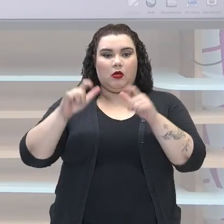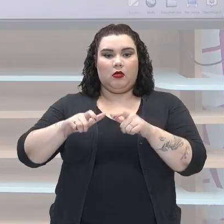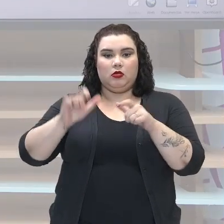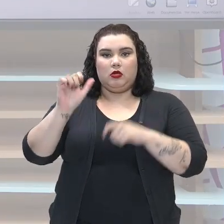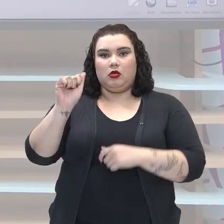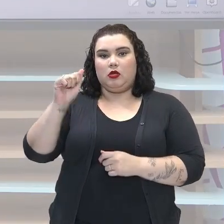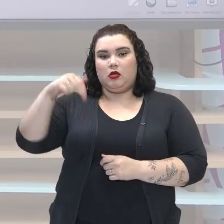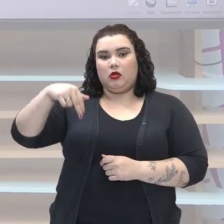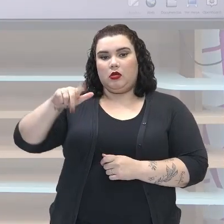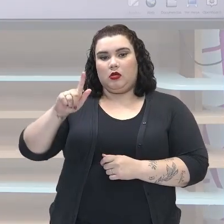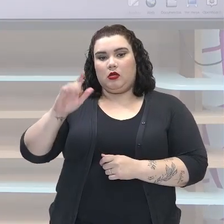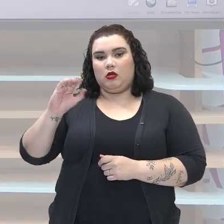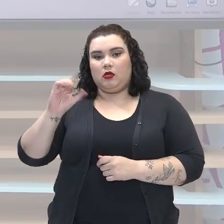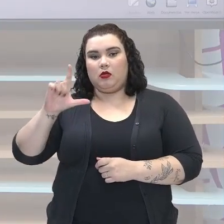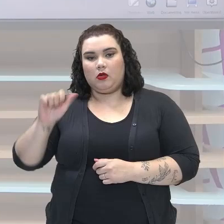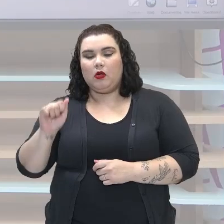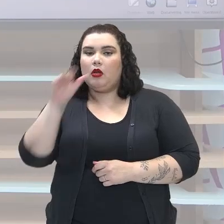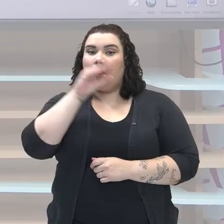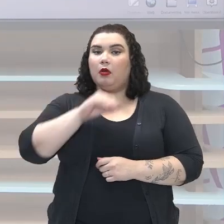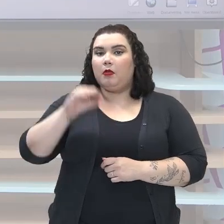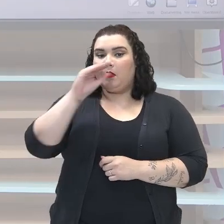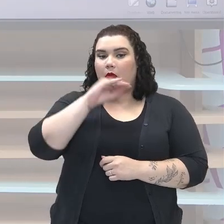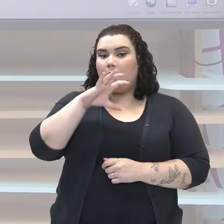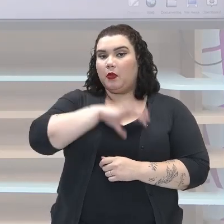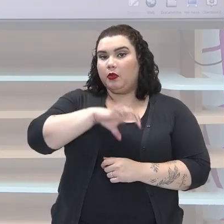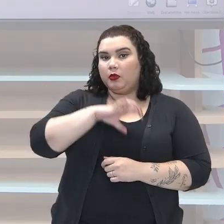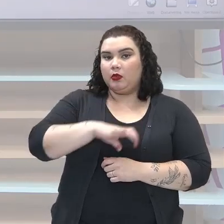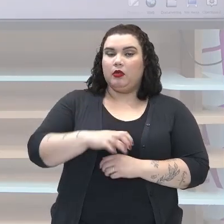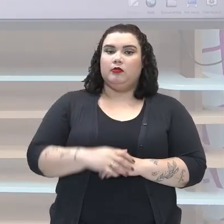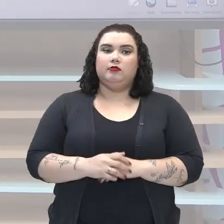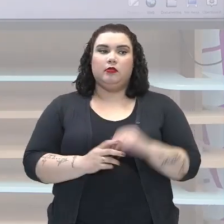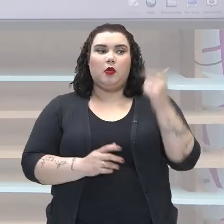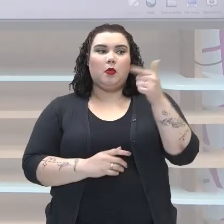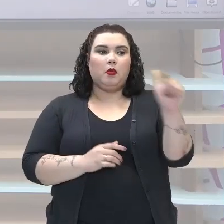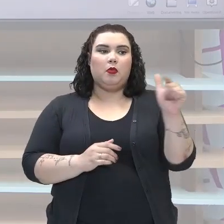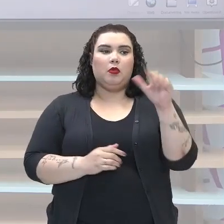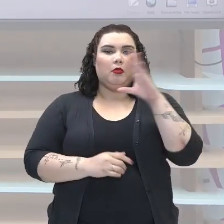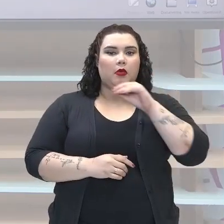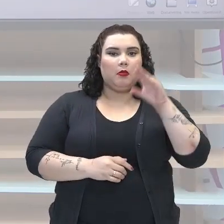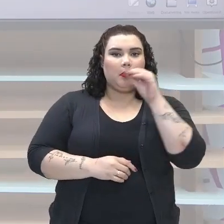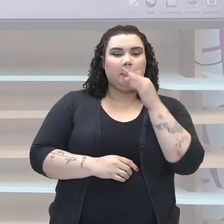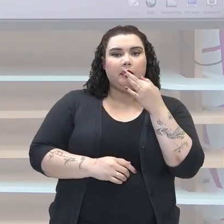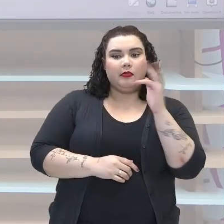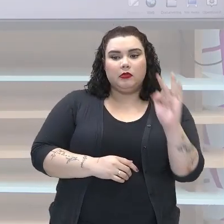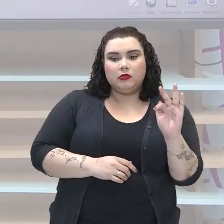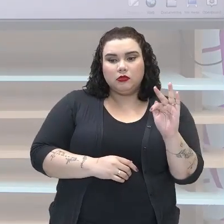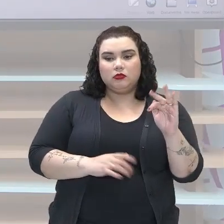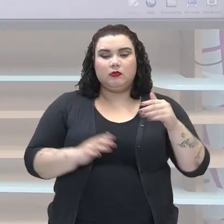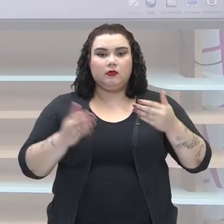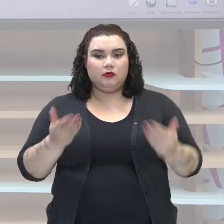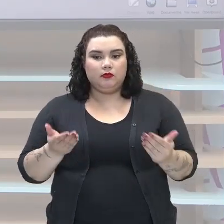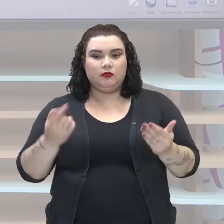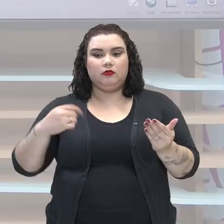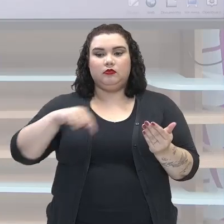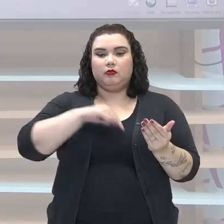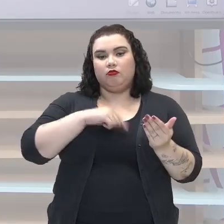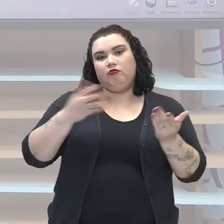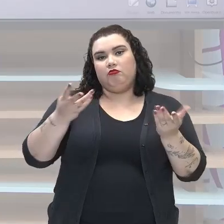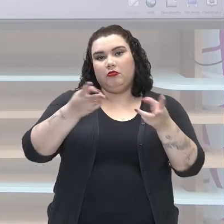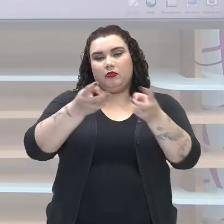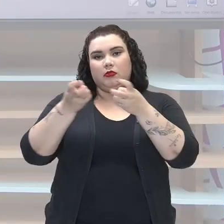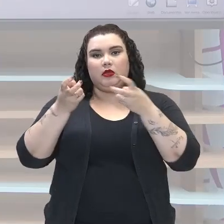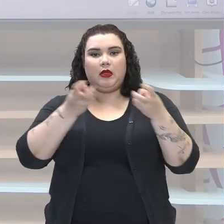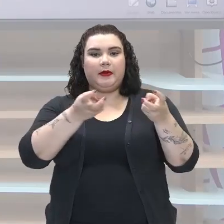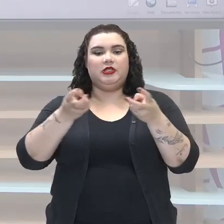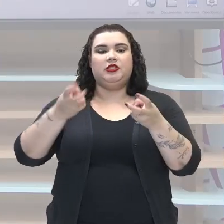exemplo. Né? Você tem outras nações ali falando francês. Né? Você tem diversas situações como essas em que